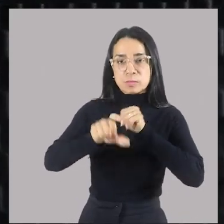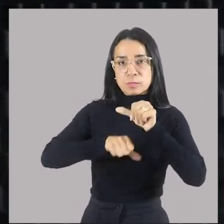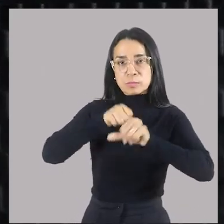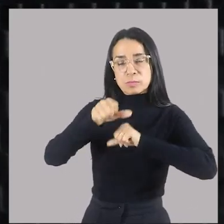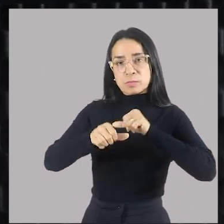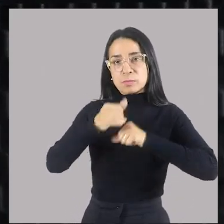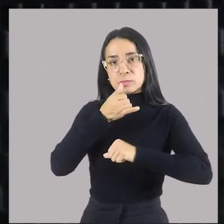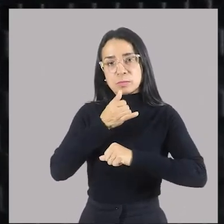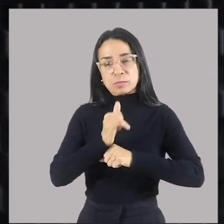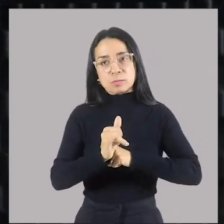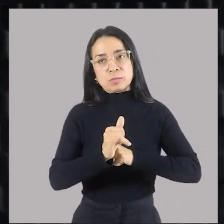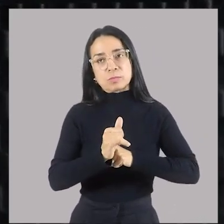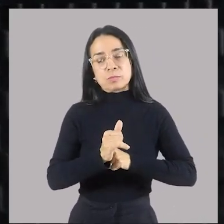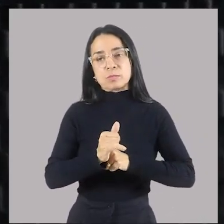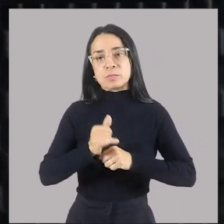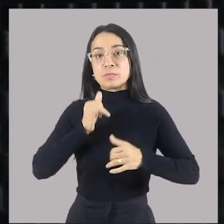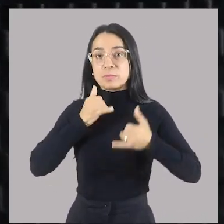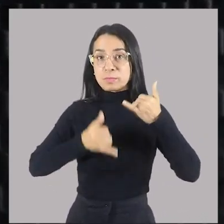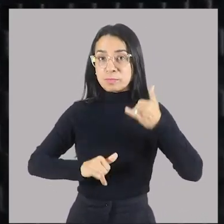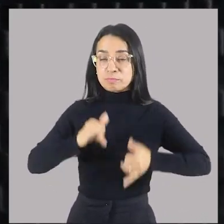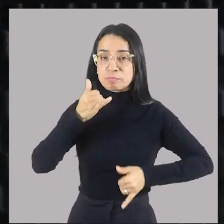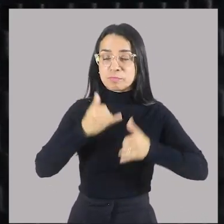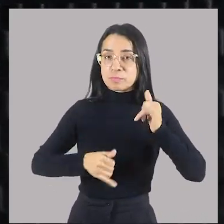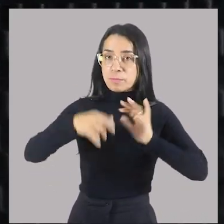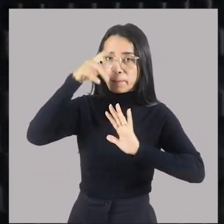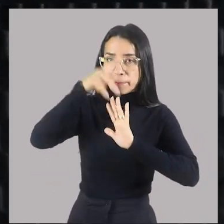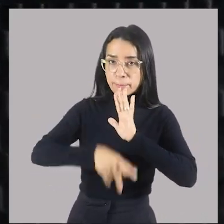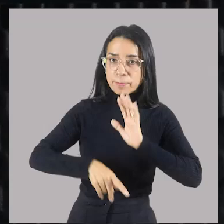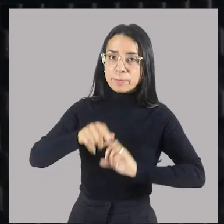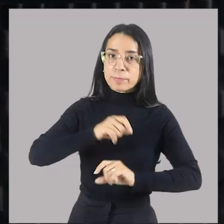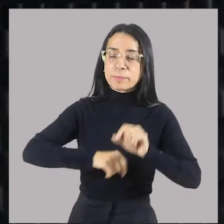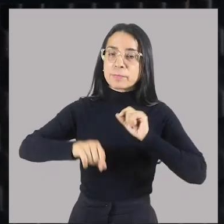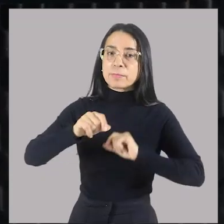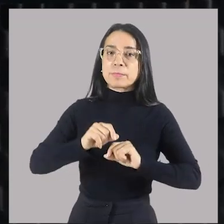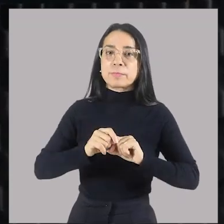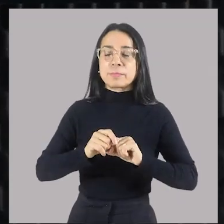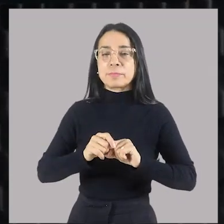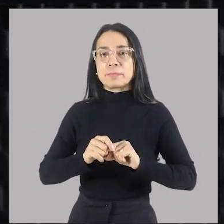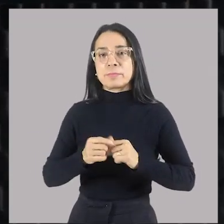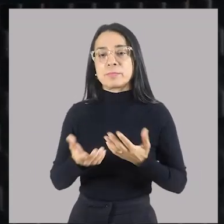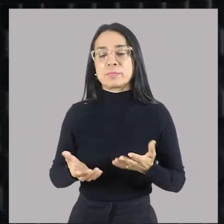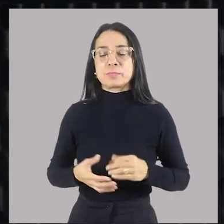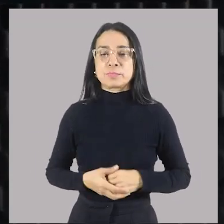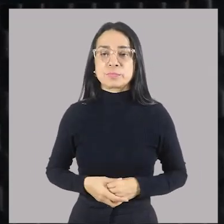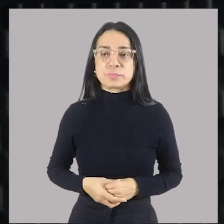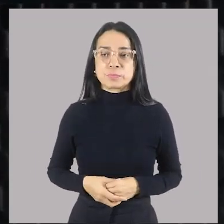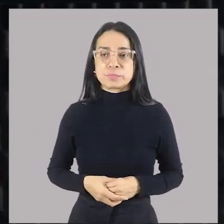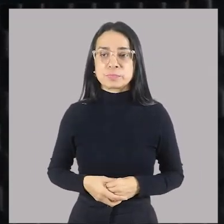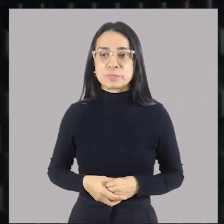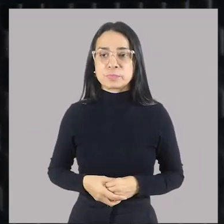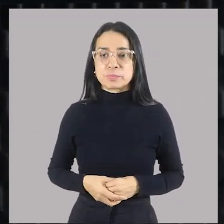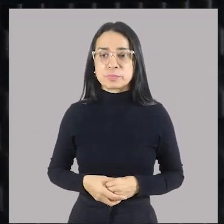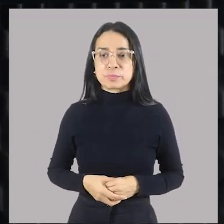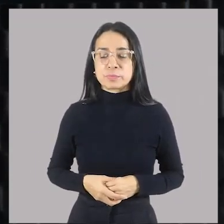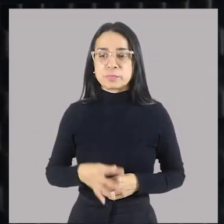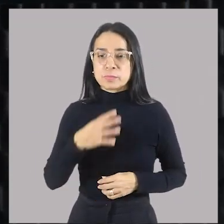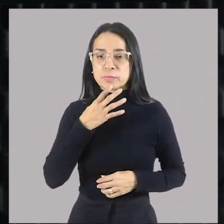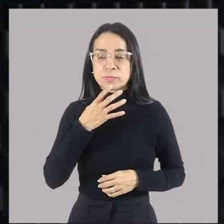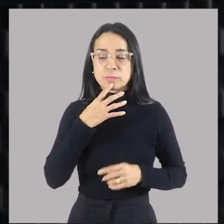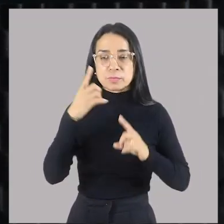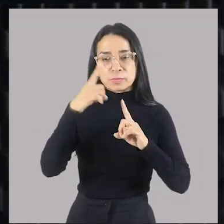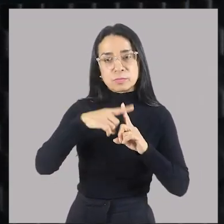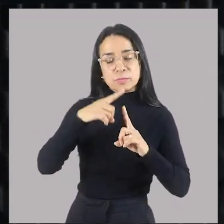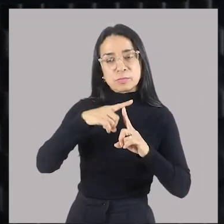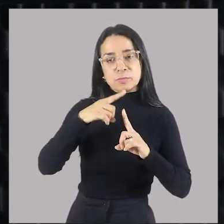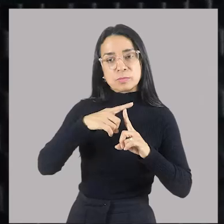energia potencial em energia mecânica através da hidrólise do ATP. Certo? Então, vamos lá conhecer os tipos